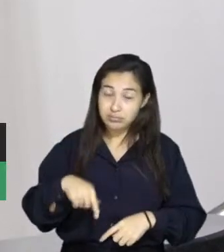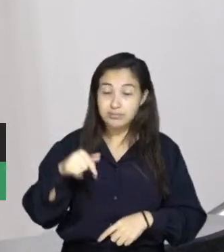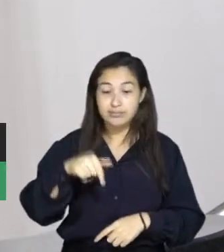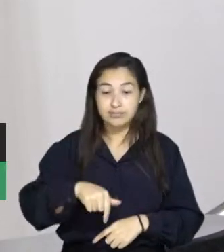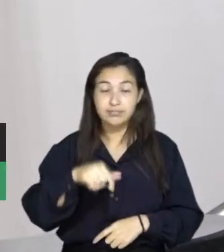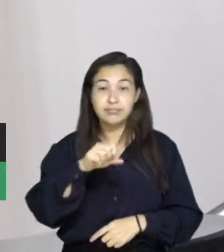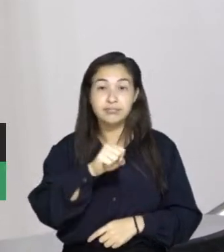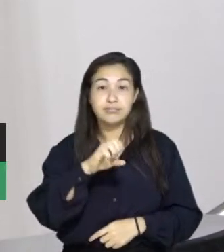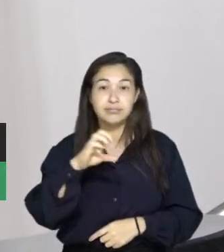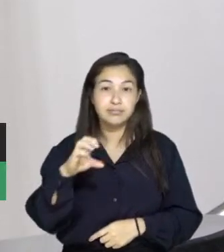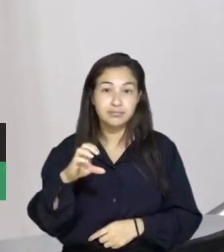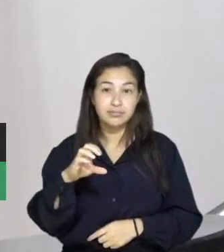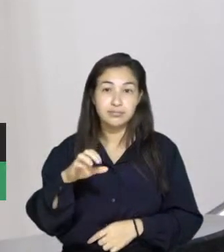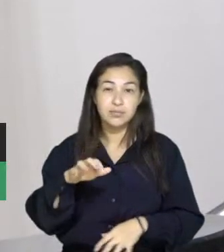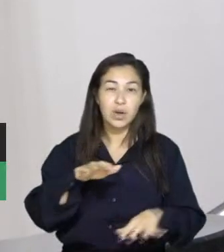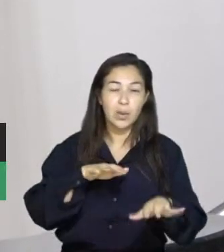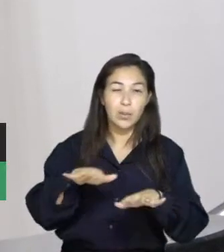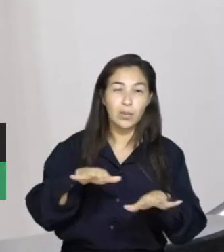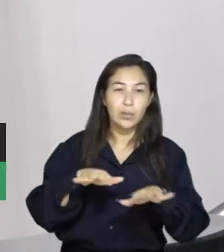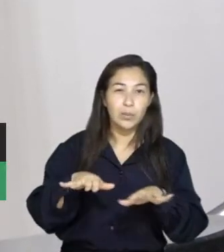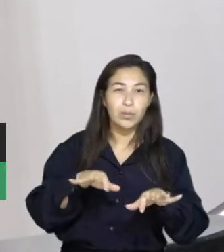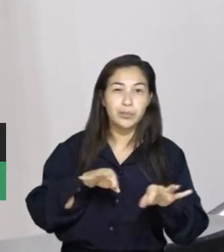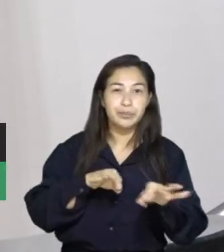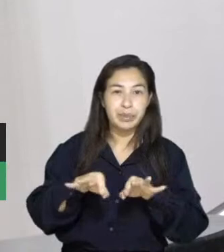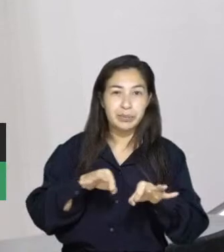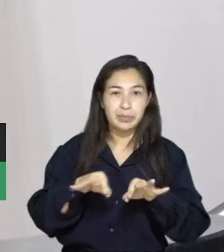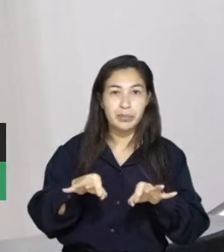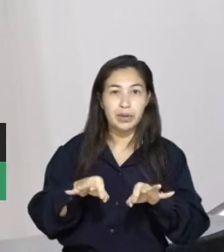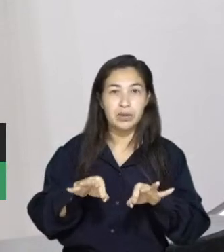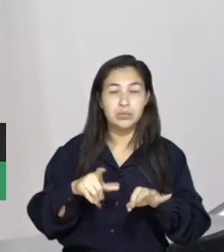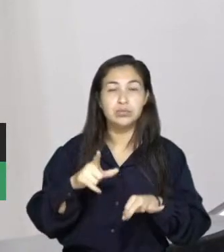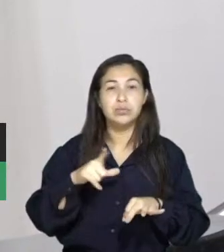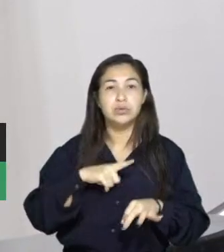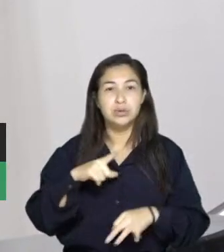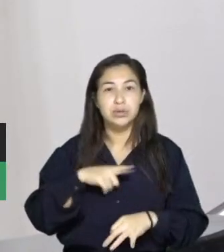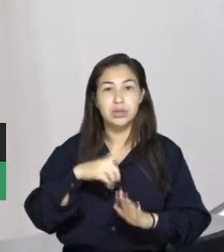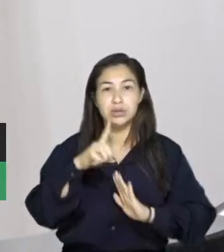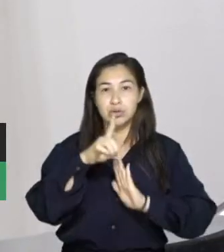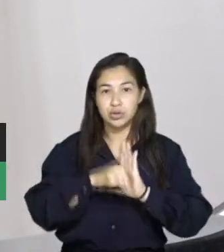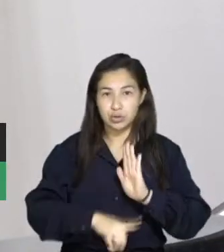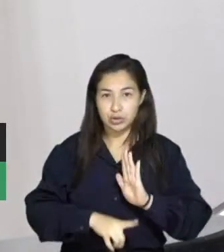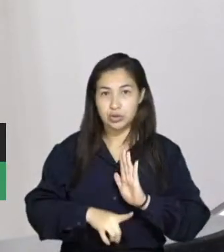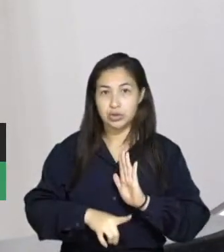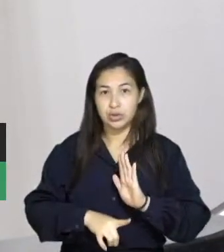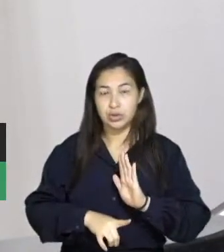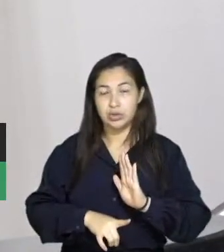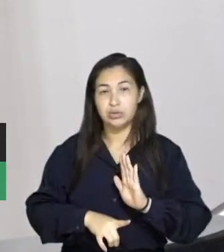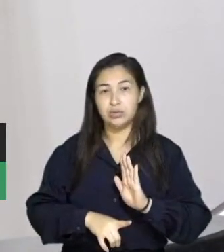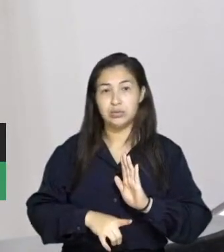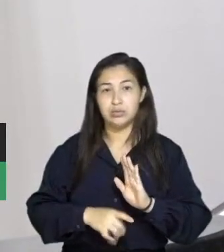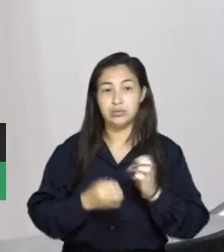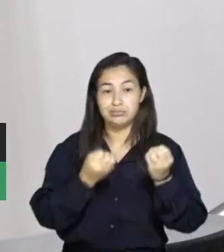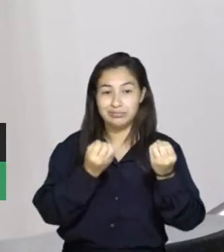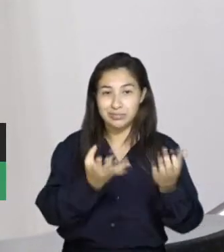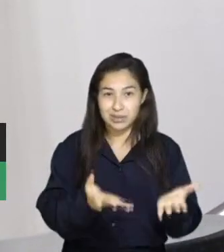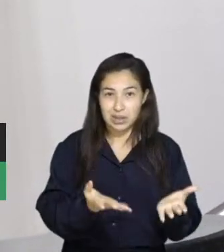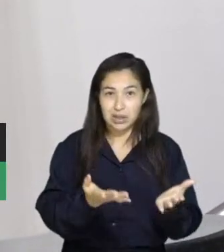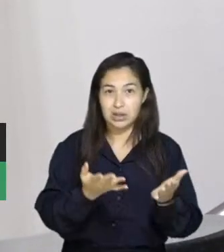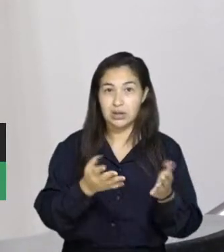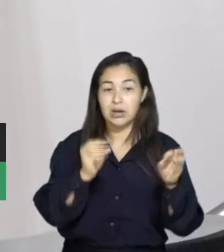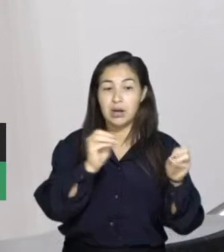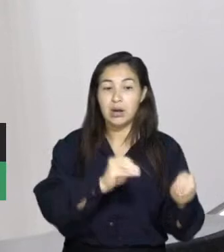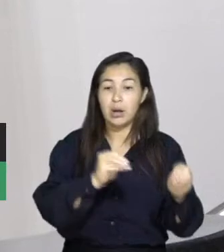Catarina, essa mobilização já conquistou direitos de reparação para atingidos, reassentamentos